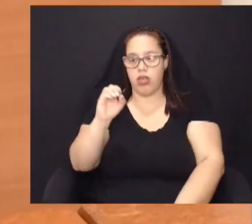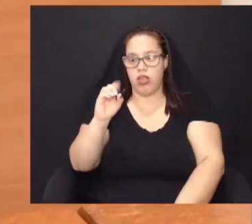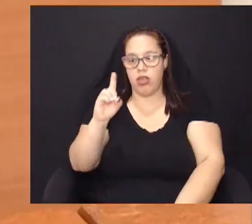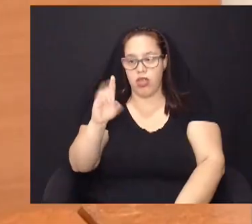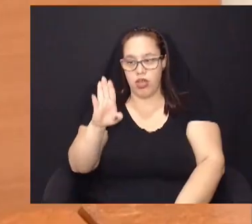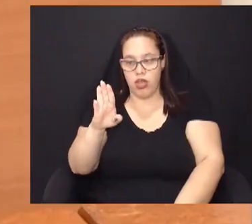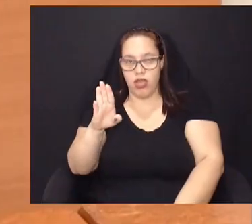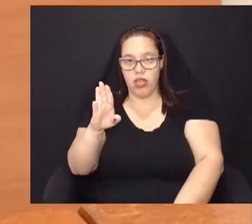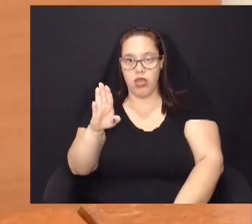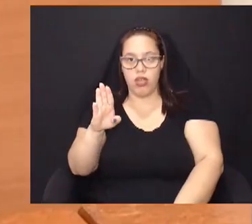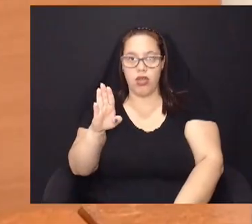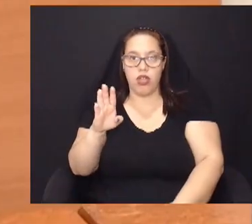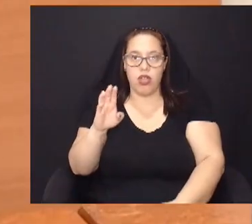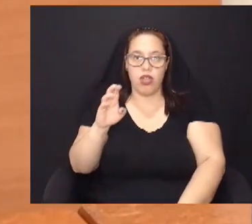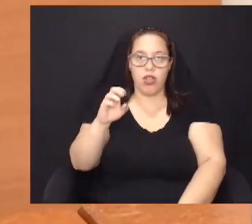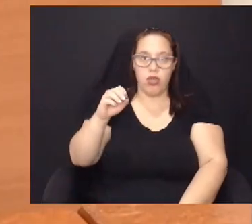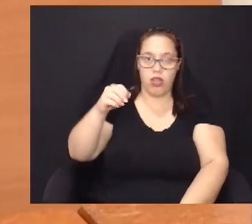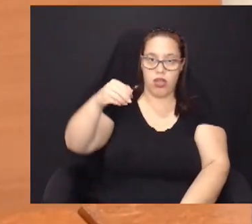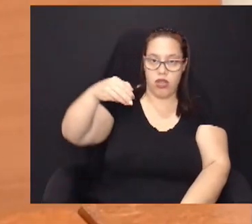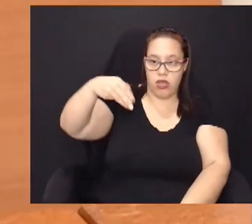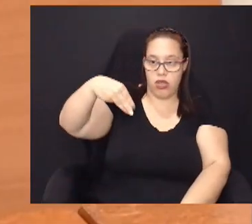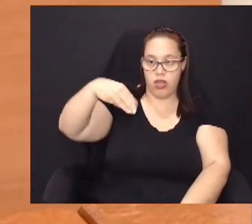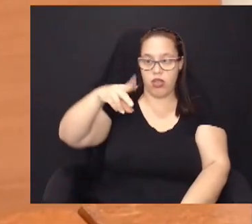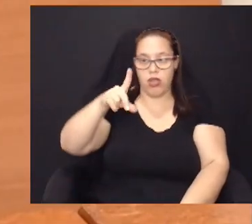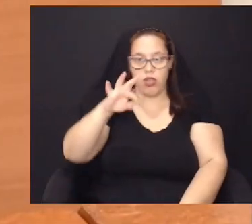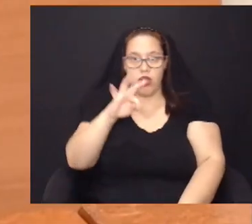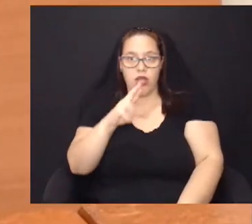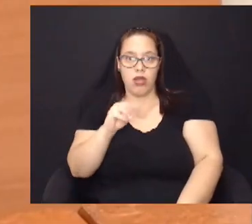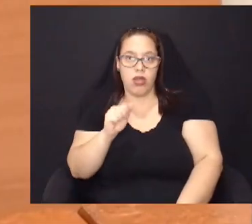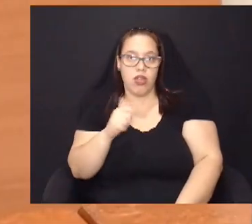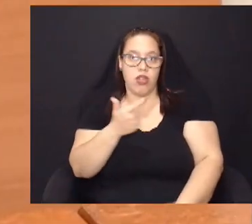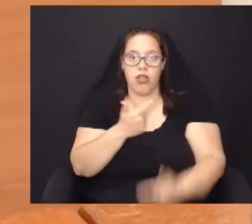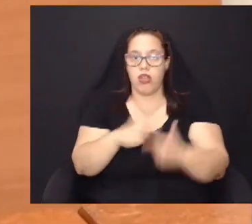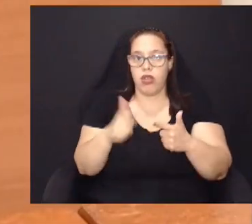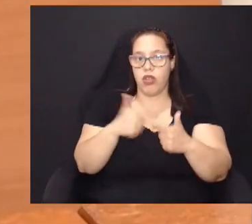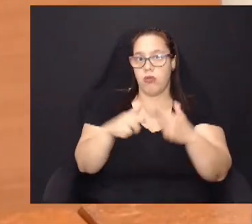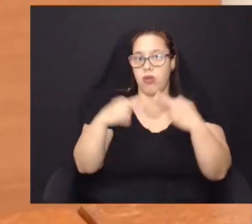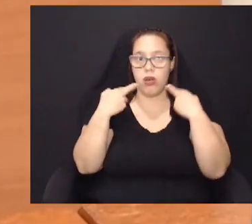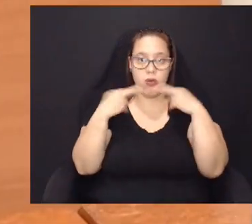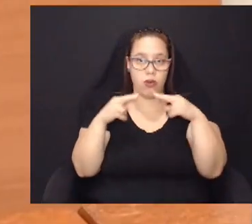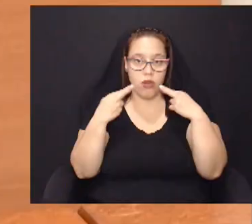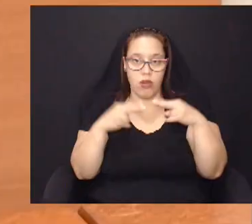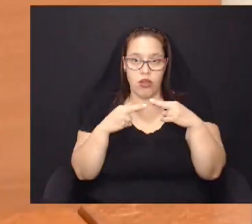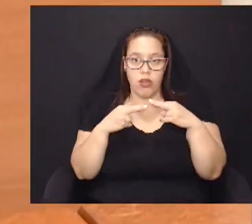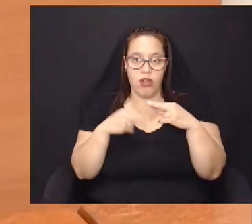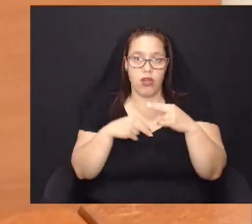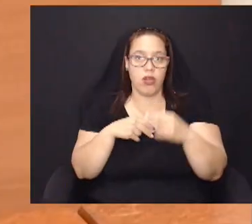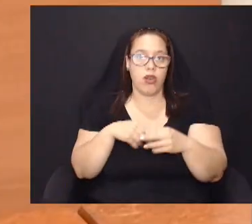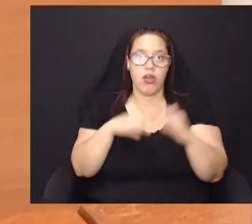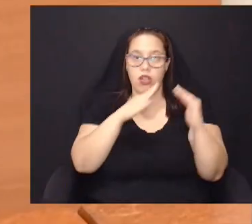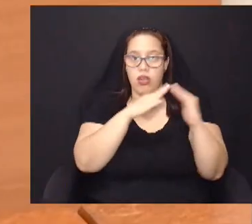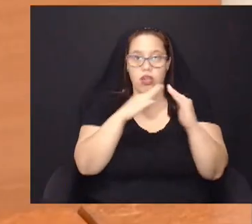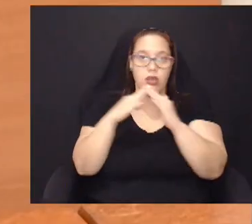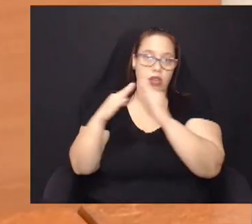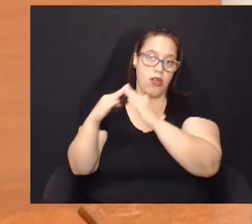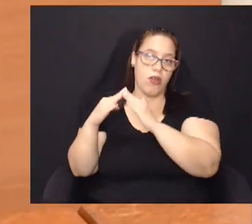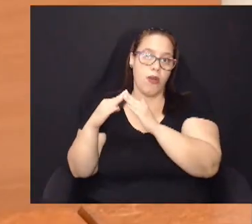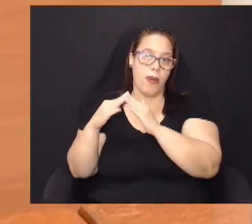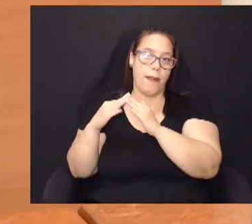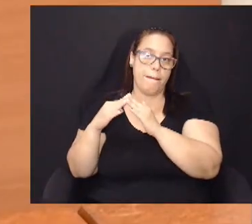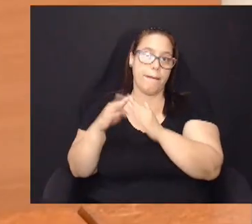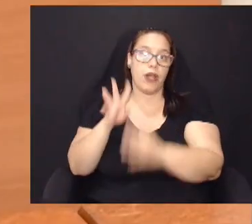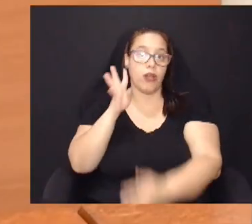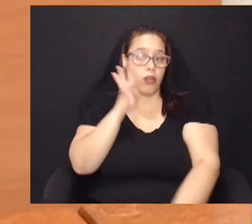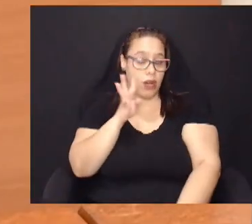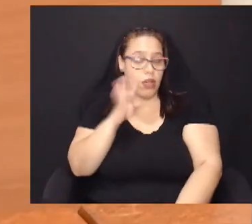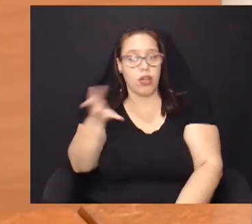sobre o organizador. Quer dizer, gente, nós não tivemos mais nenhuma reclamação, nem de morador. Então, eu acho que isso que é bacana,